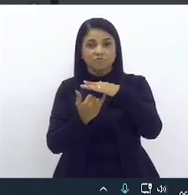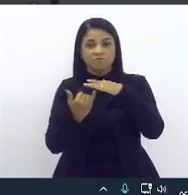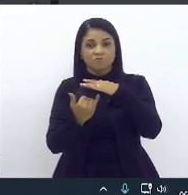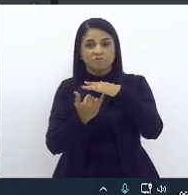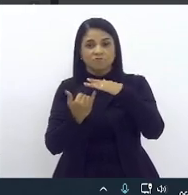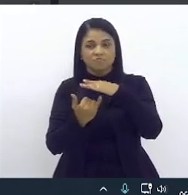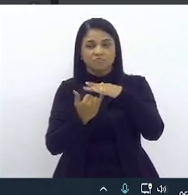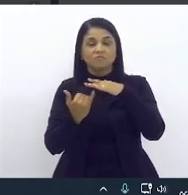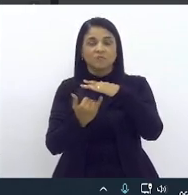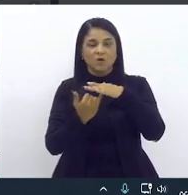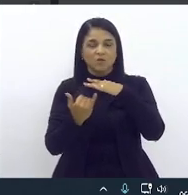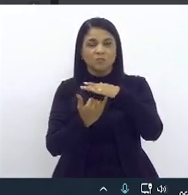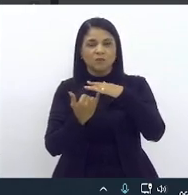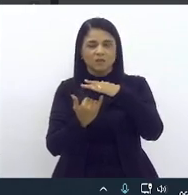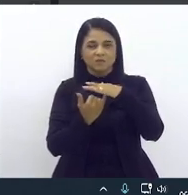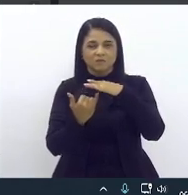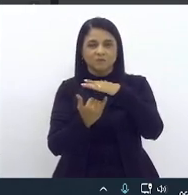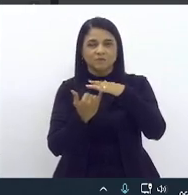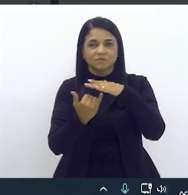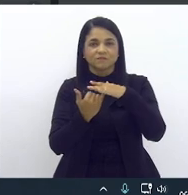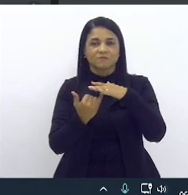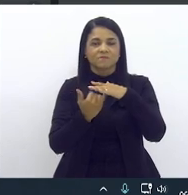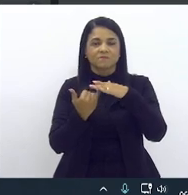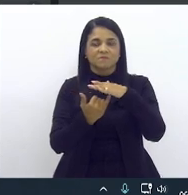os argumentos mais